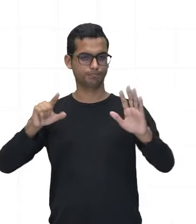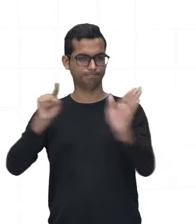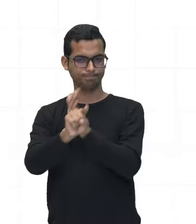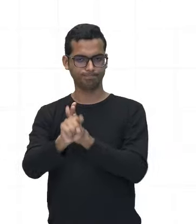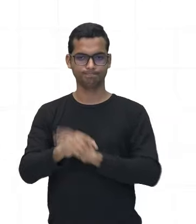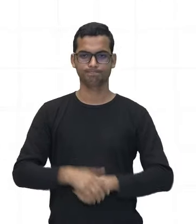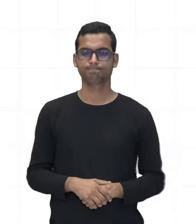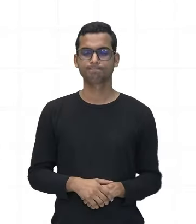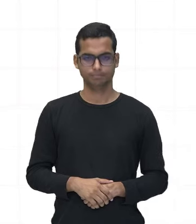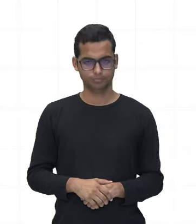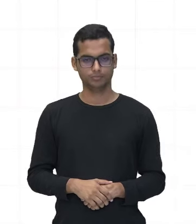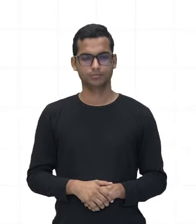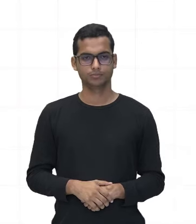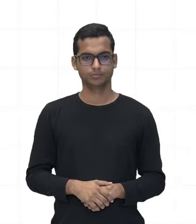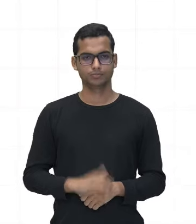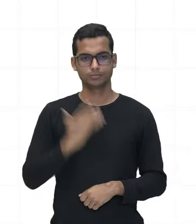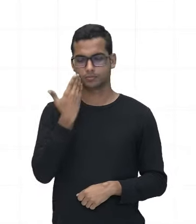cartela.